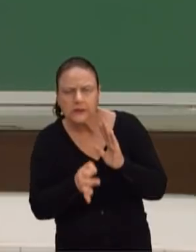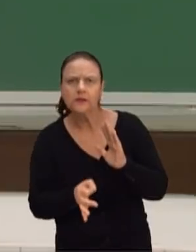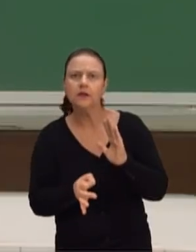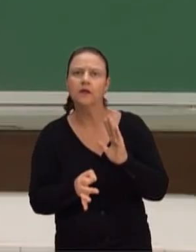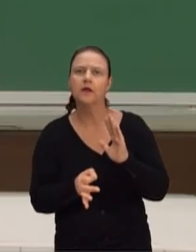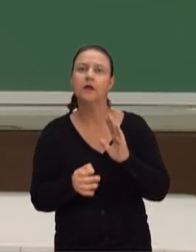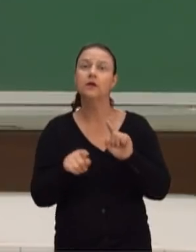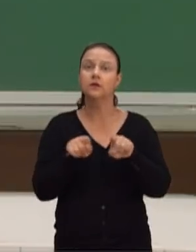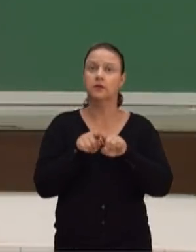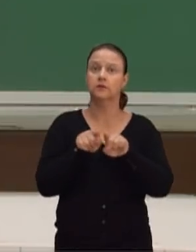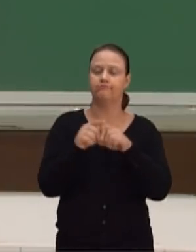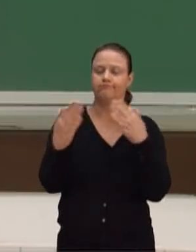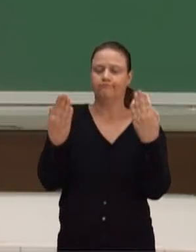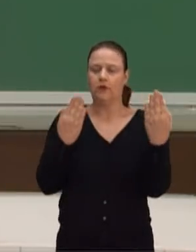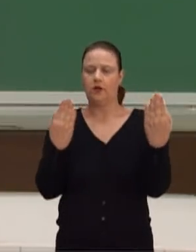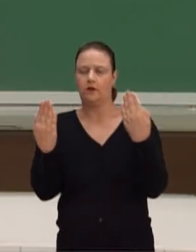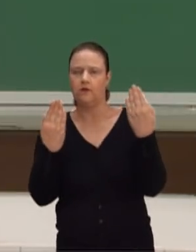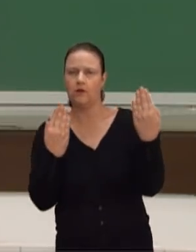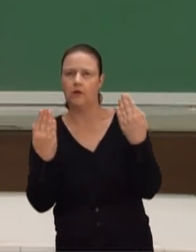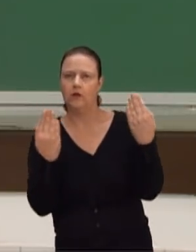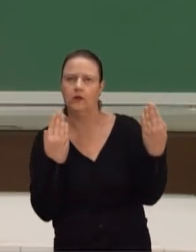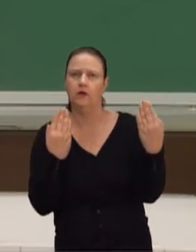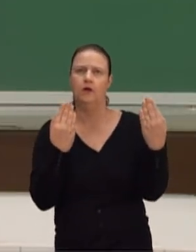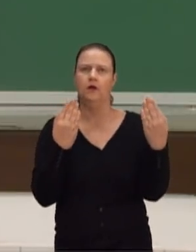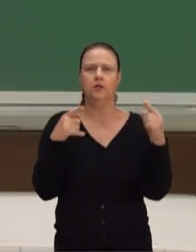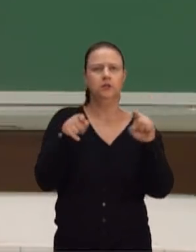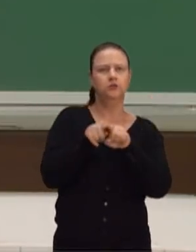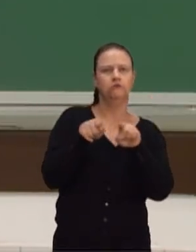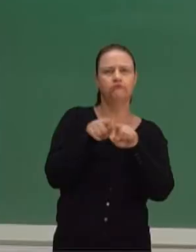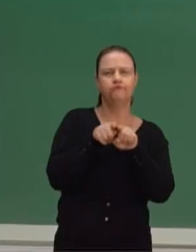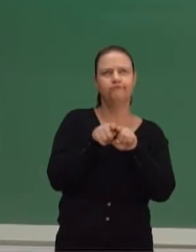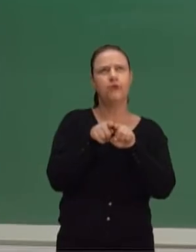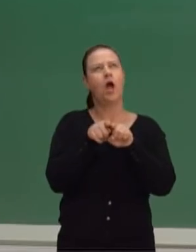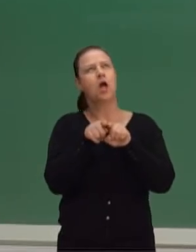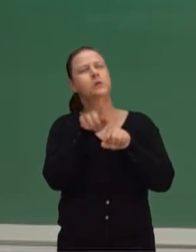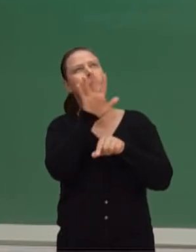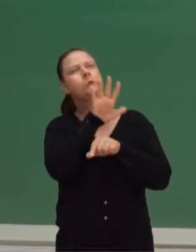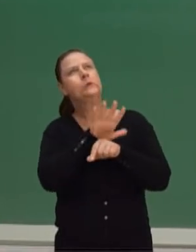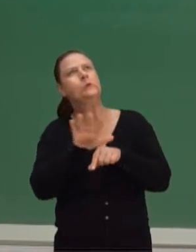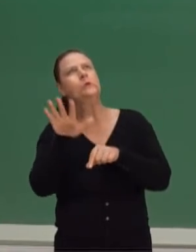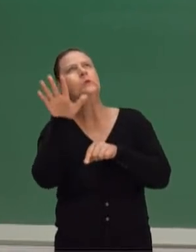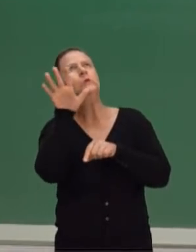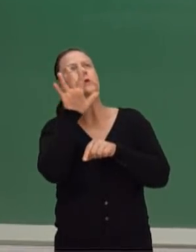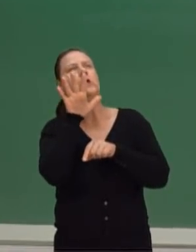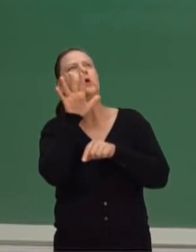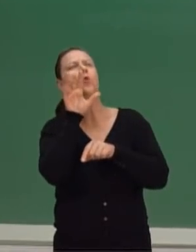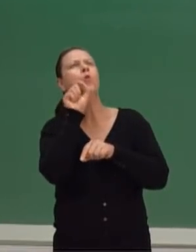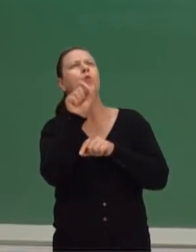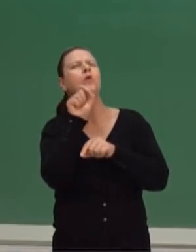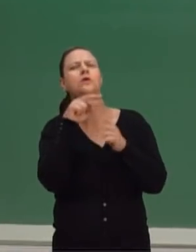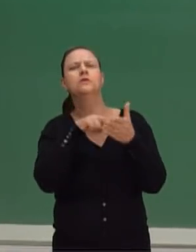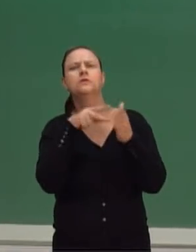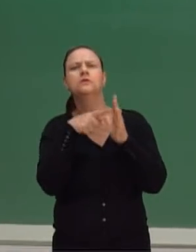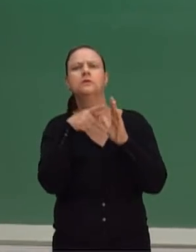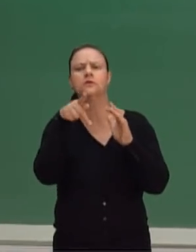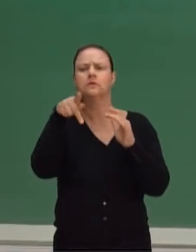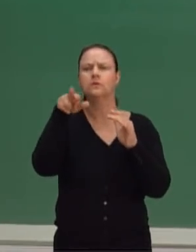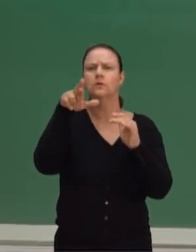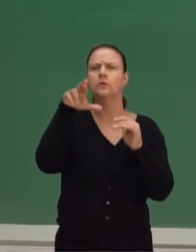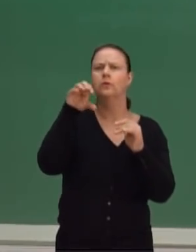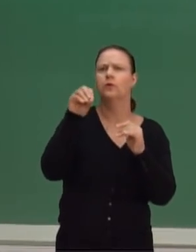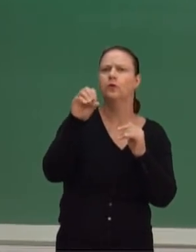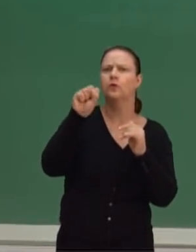uma comparação, vai colocar uma prosopopeia. Professora, eu não lembro o que é prosopopeia.